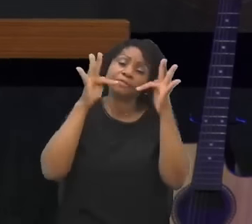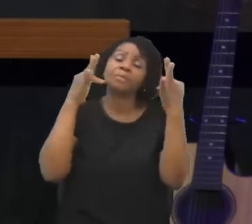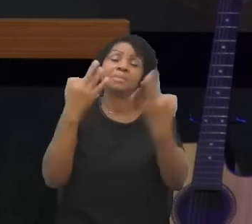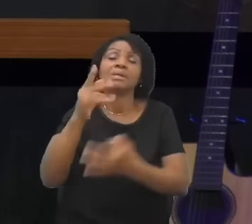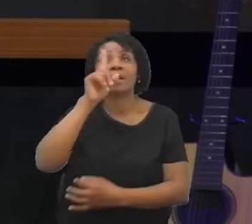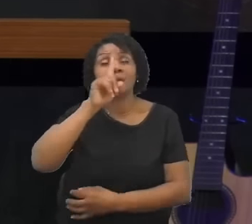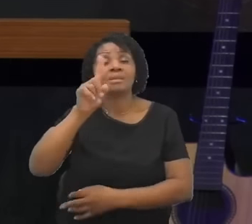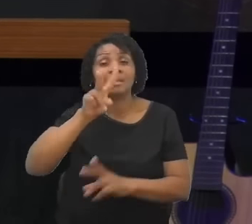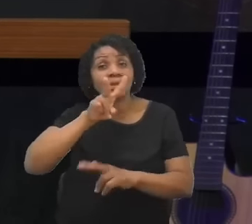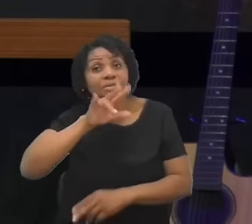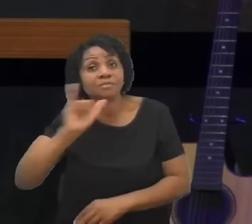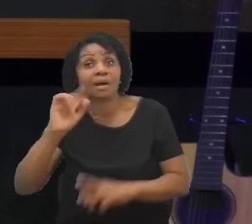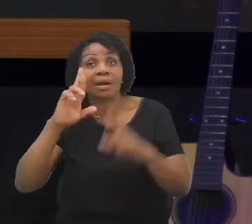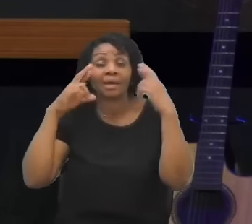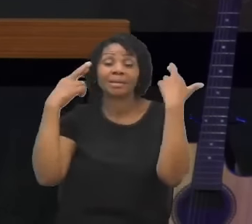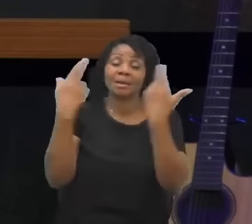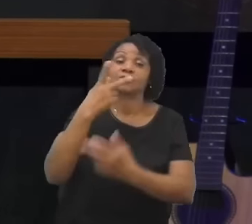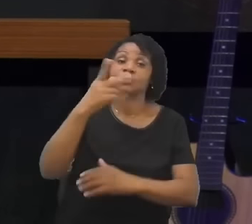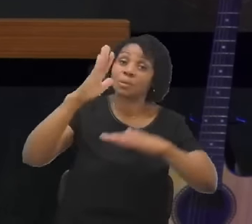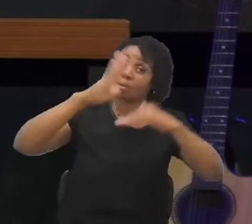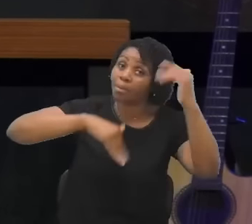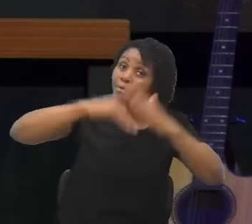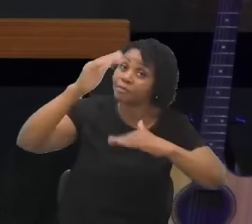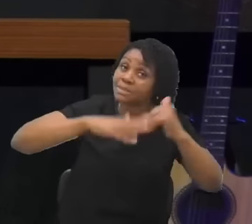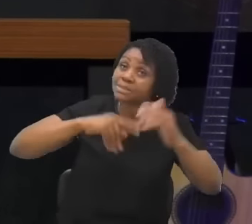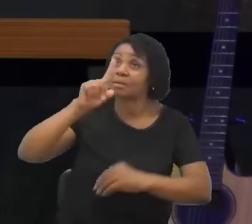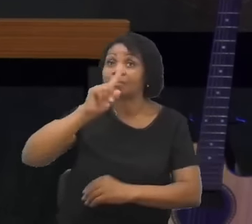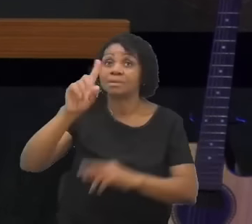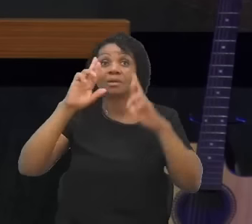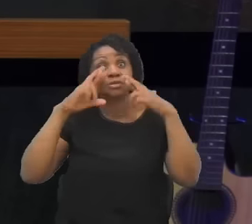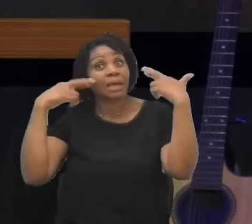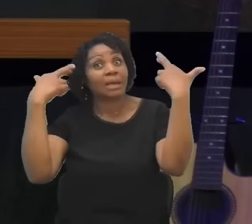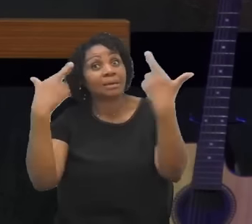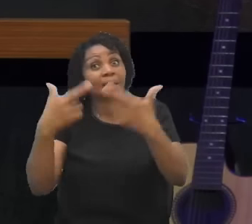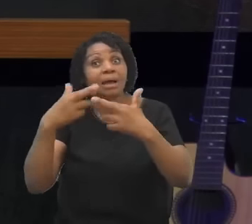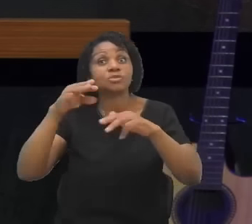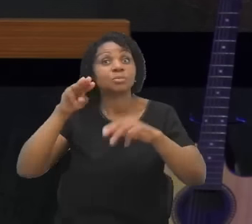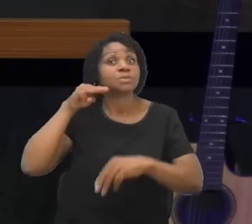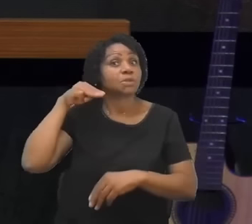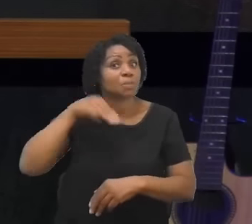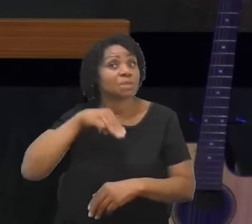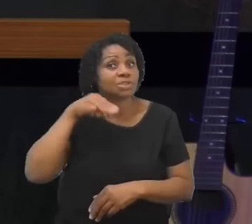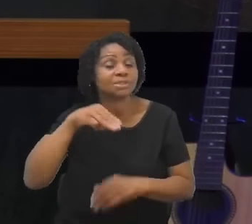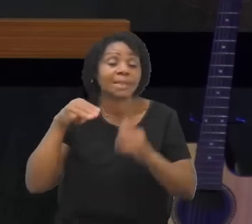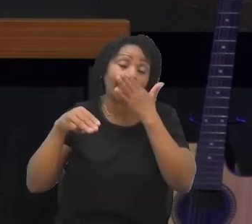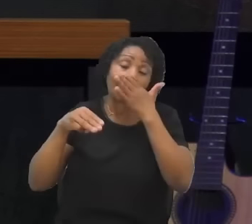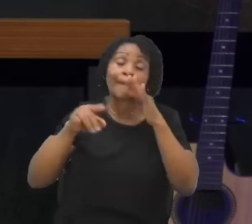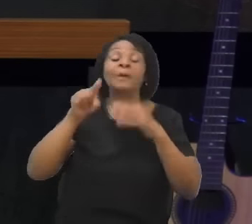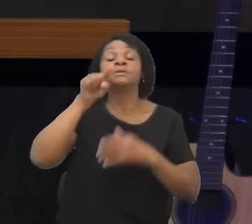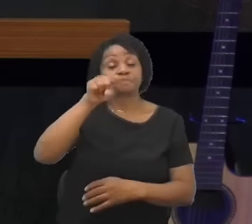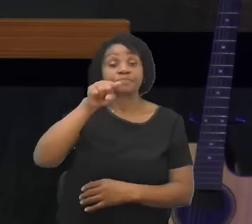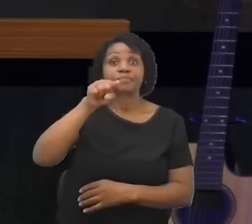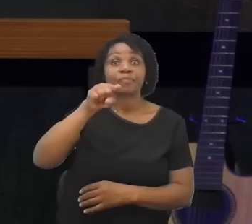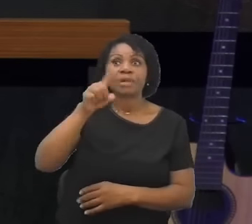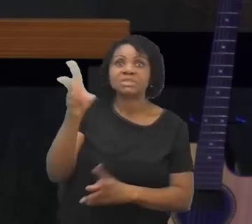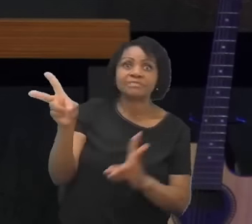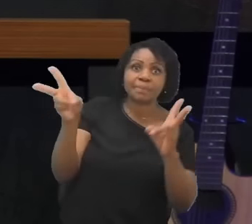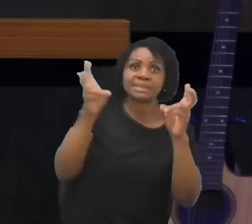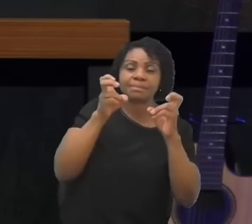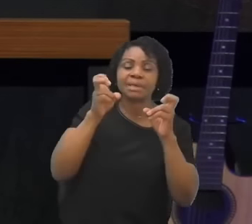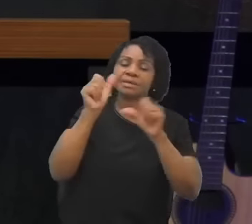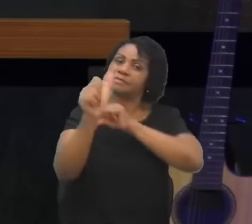Deus vai reinar sobre a sua vida profissional, Deus vai reinar sobre o seu ministério. Você vai ver que você vai para outro